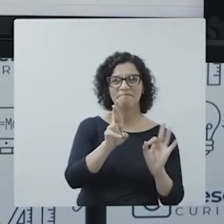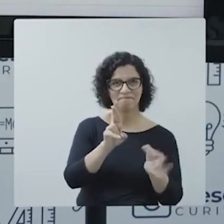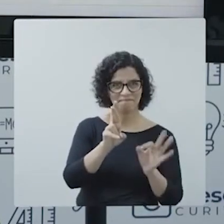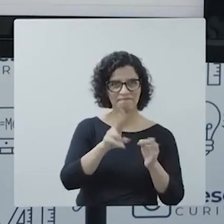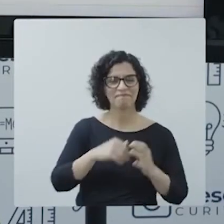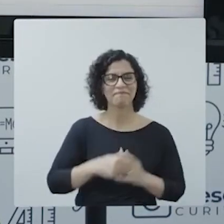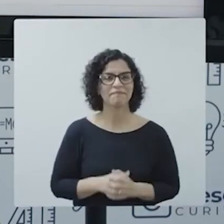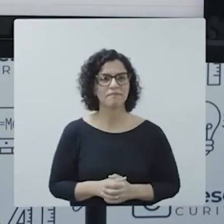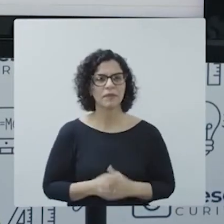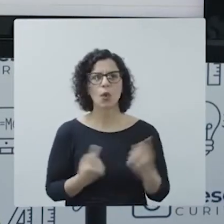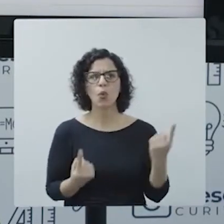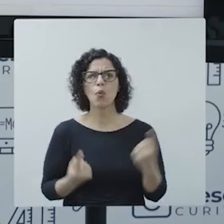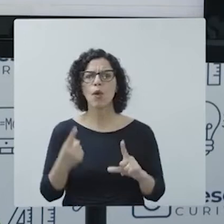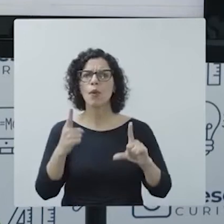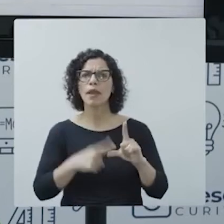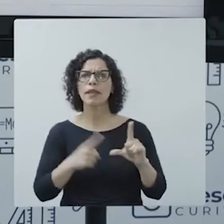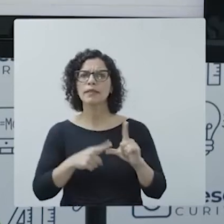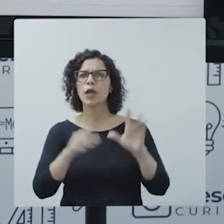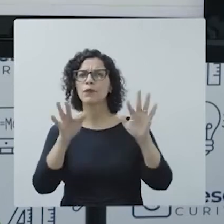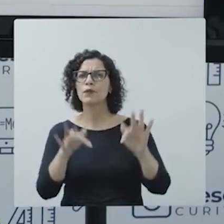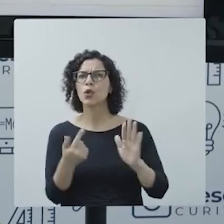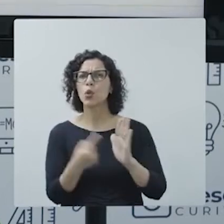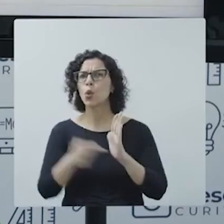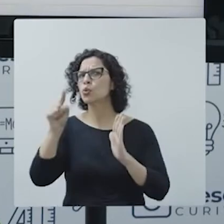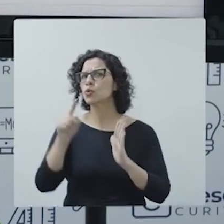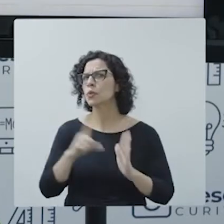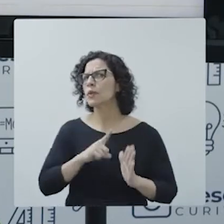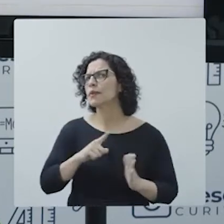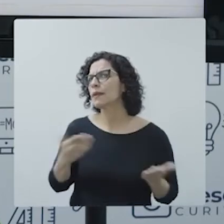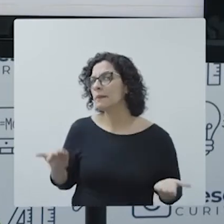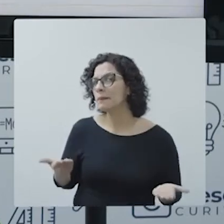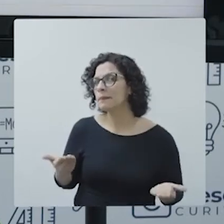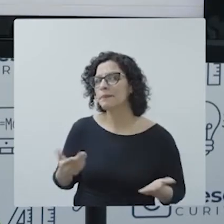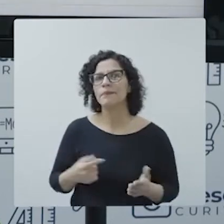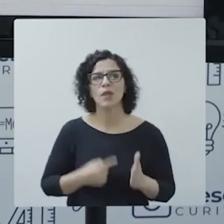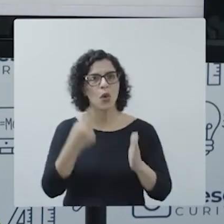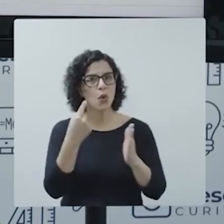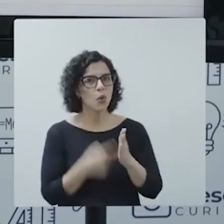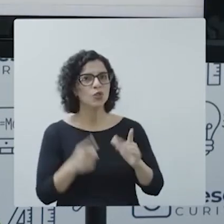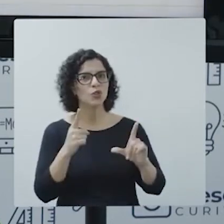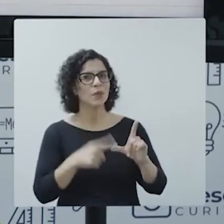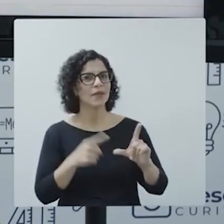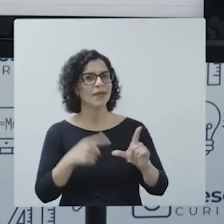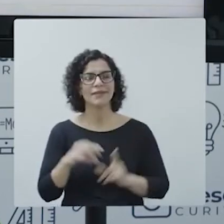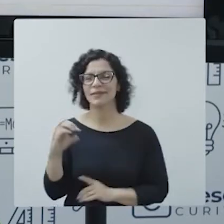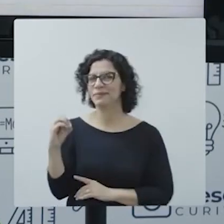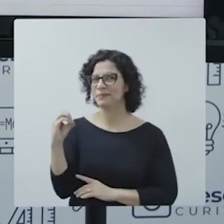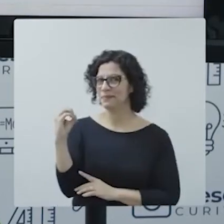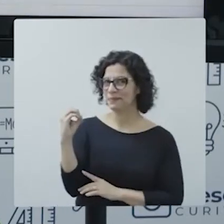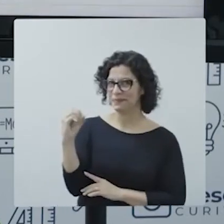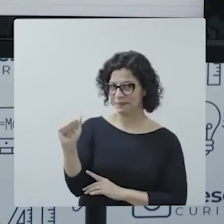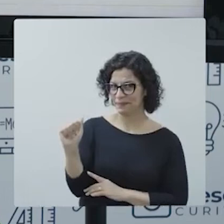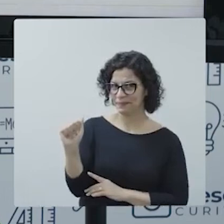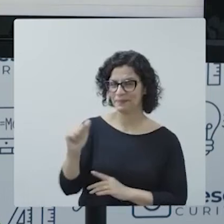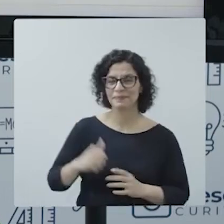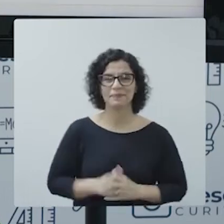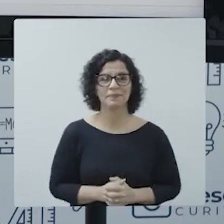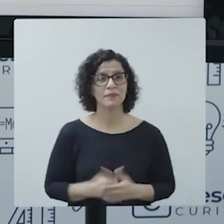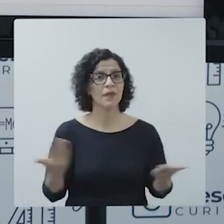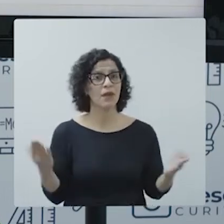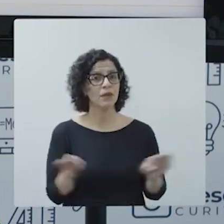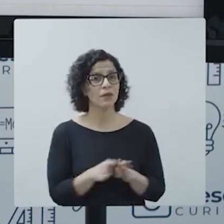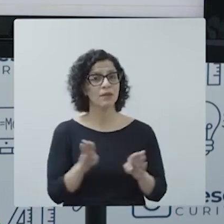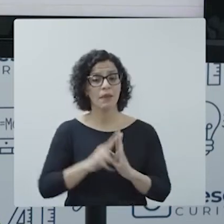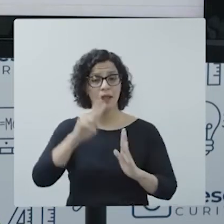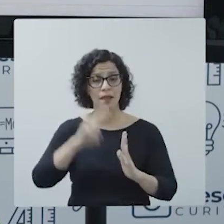R. E qual a letrinha que termina a palavra raposa? A letrinha A. Então,